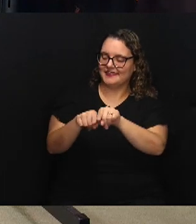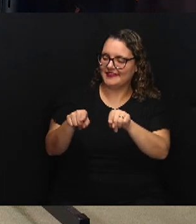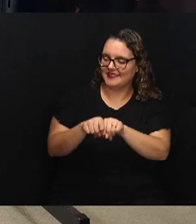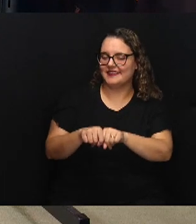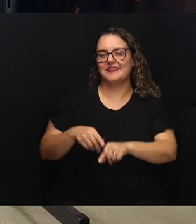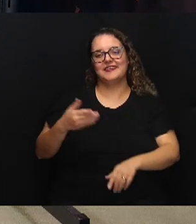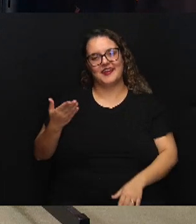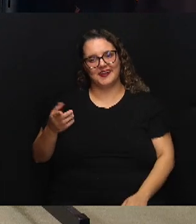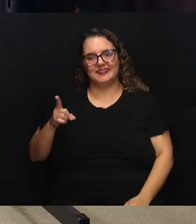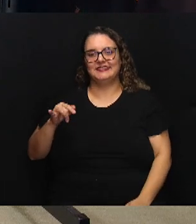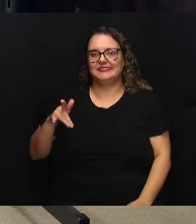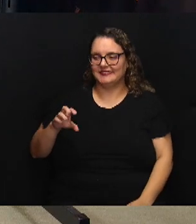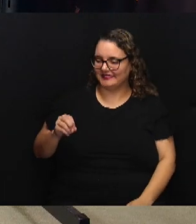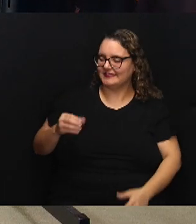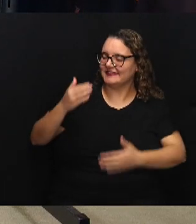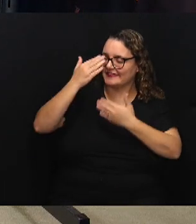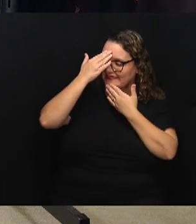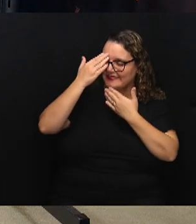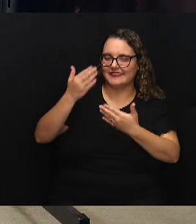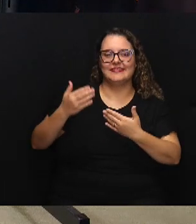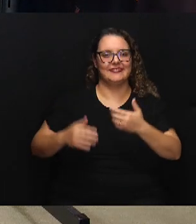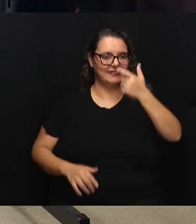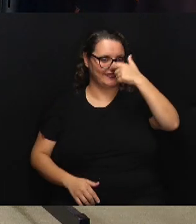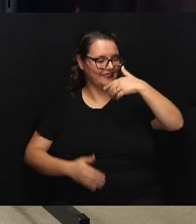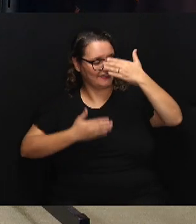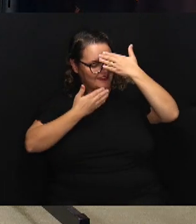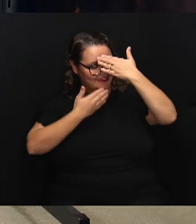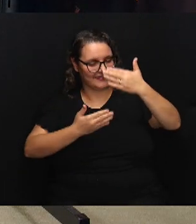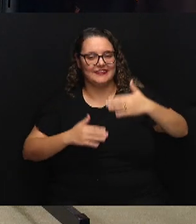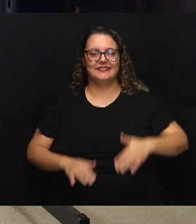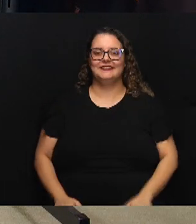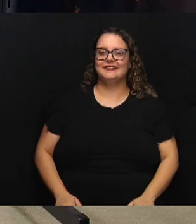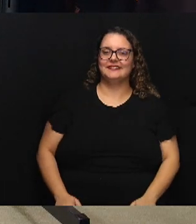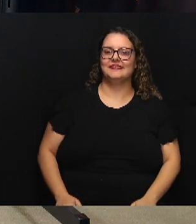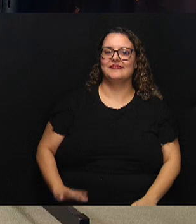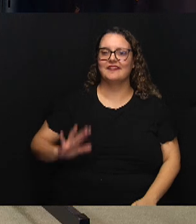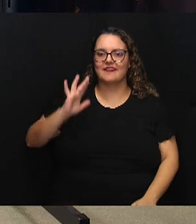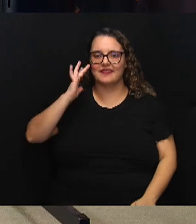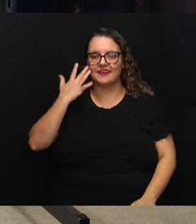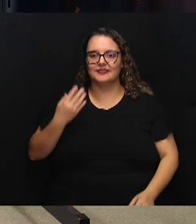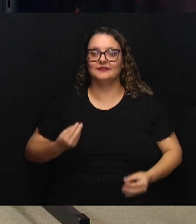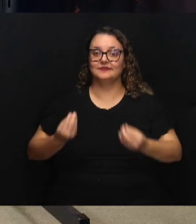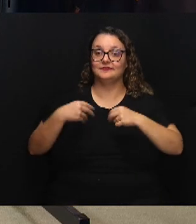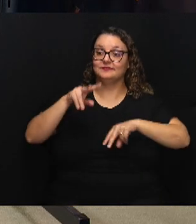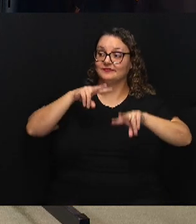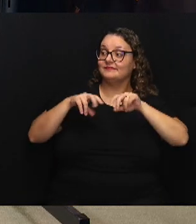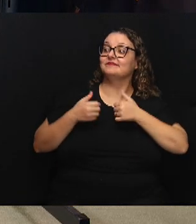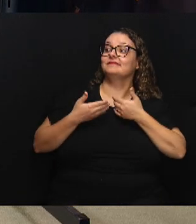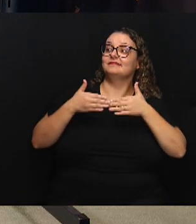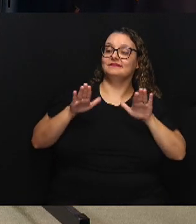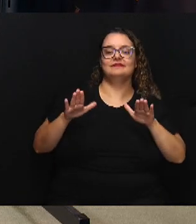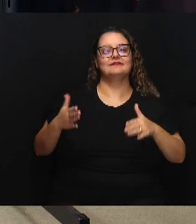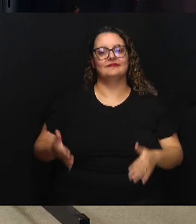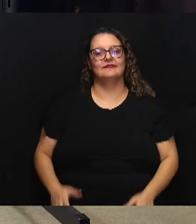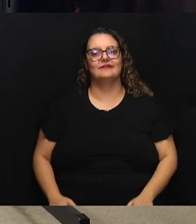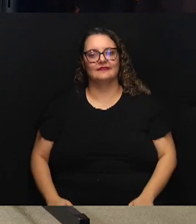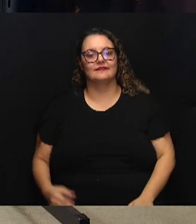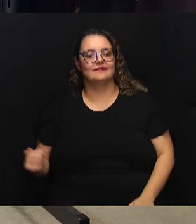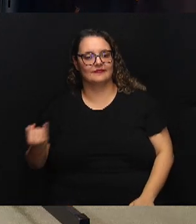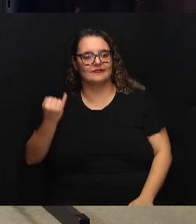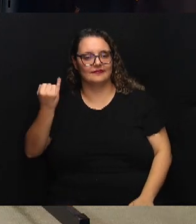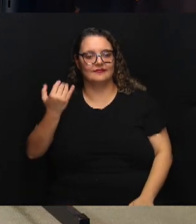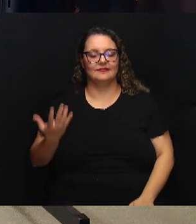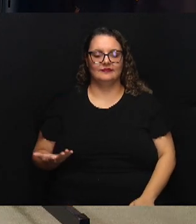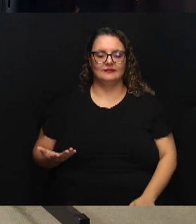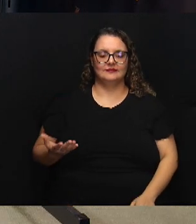foi você, viu? Obrigada, Eu que Diego, pela sua agradeço. participação. Acho que trouxe para a gente uma visão bem ampla, né, da importância de